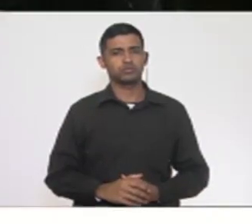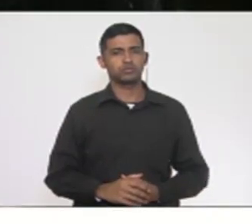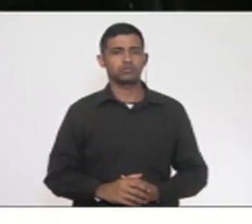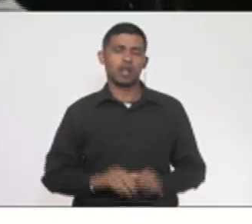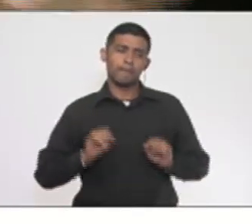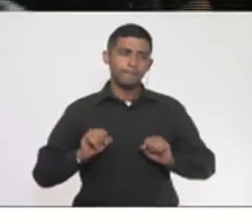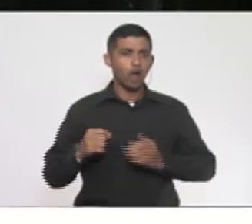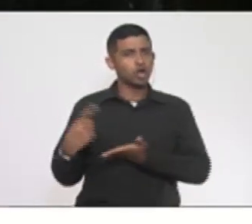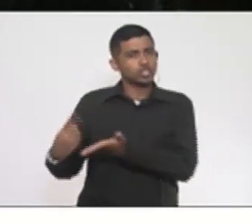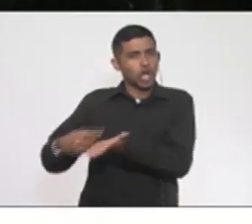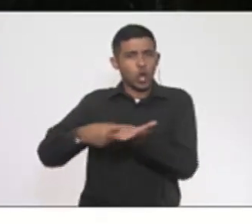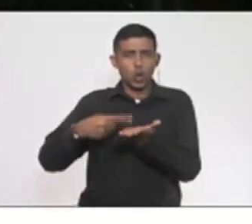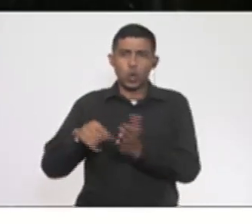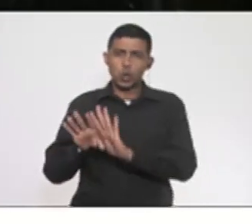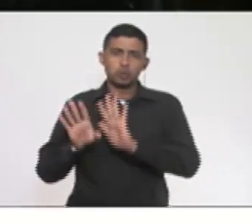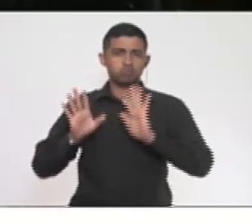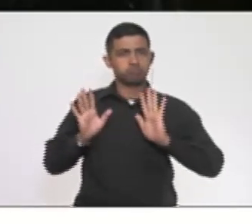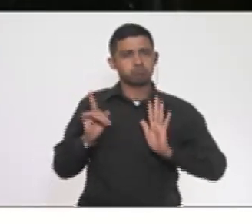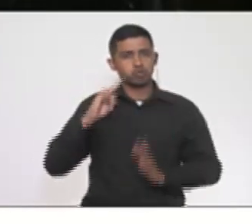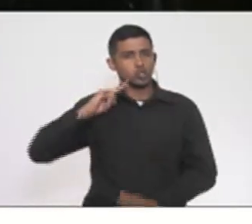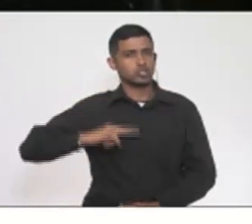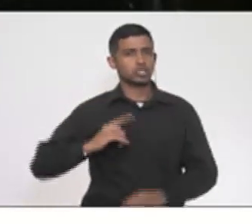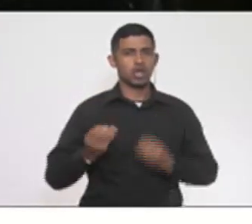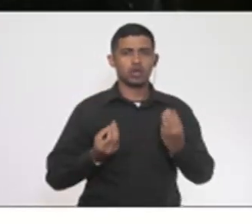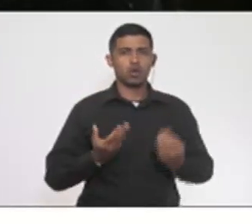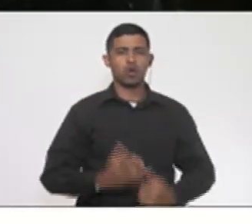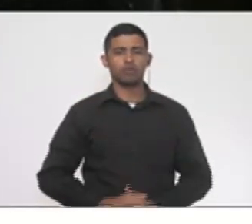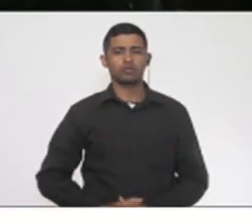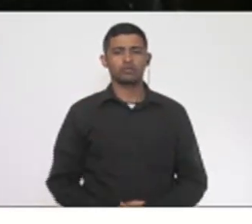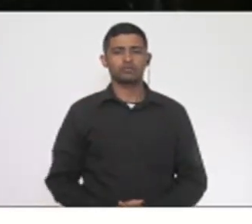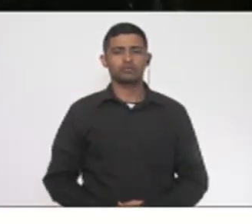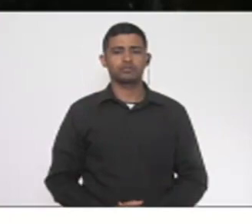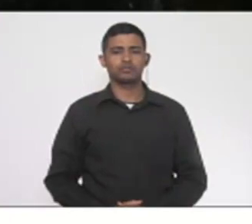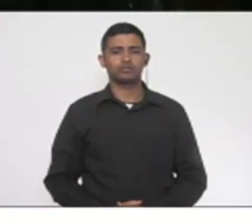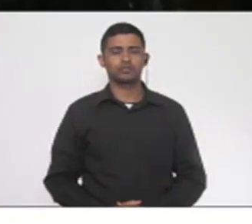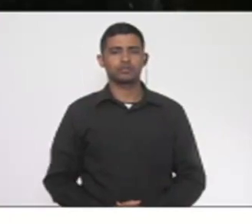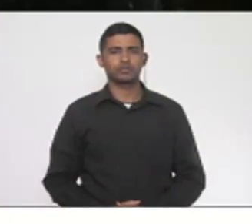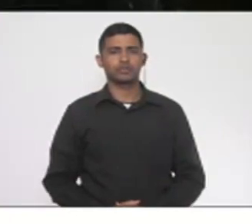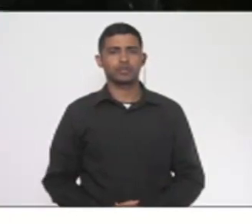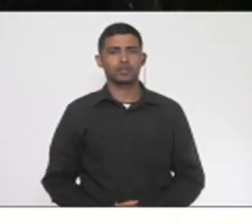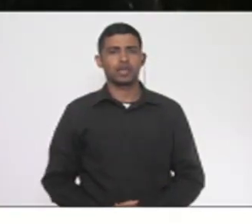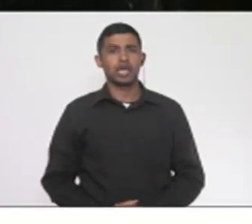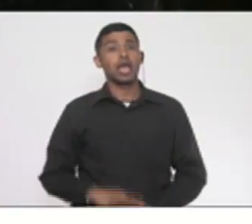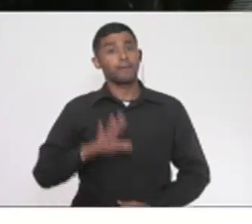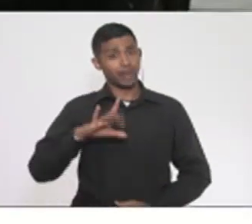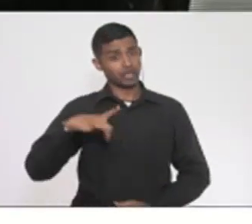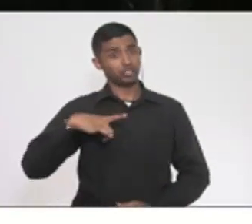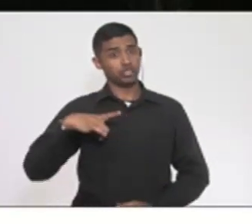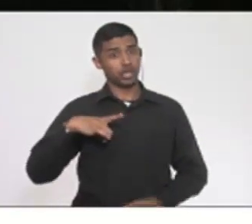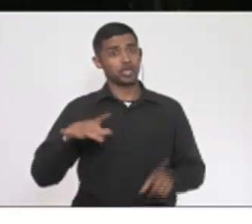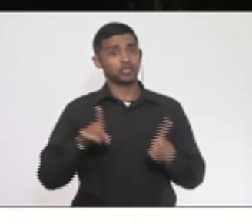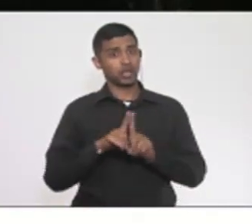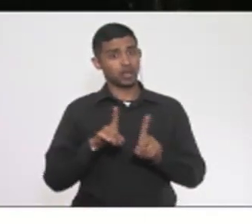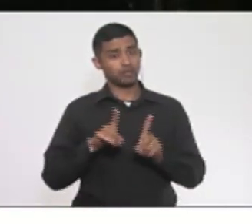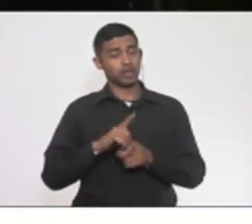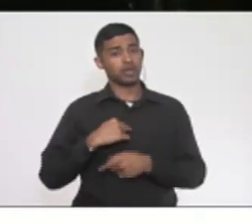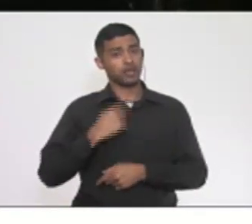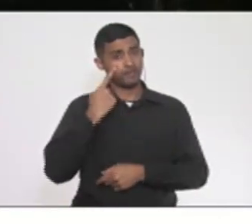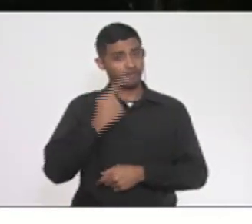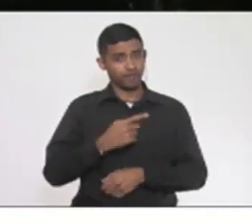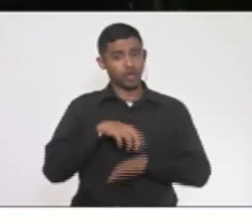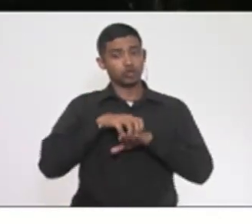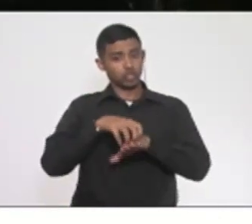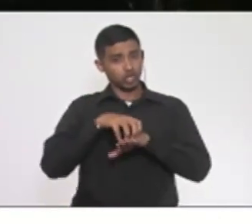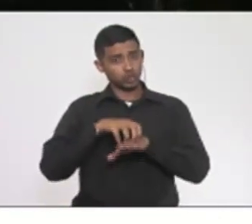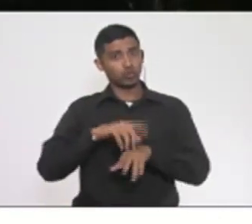acordo entre eles, talvez formação de cartel, coisa desse tipo. Mas mais do que isso, ainda tem a questão do transporte do gás,